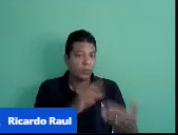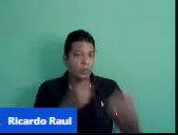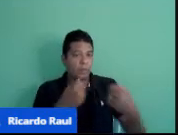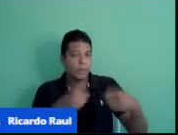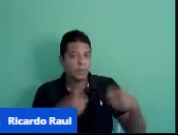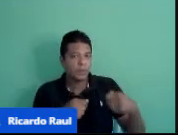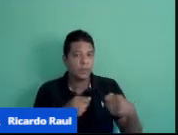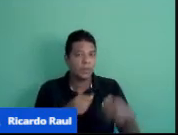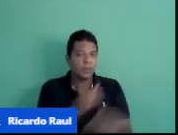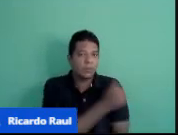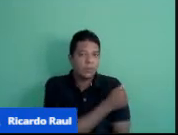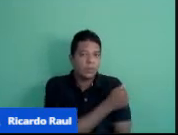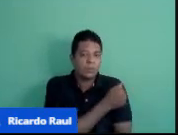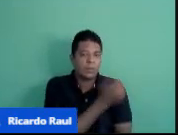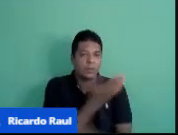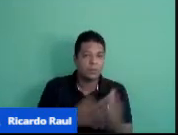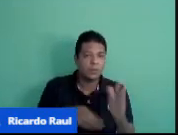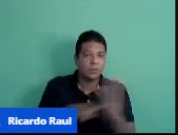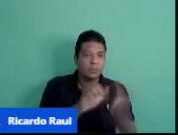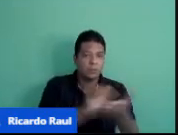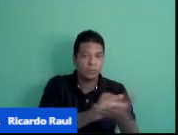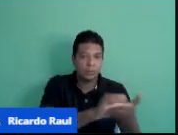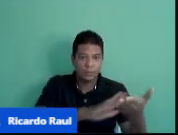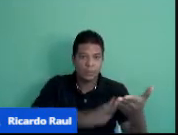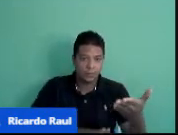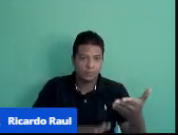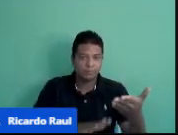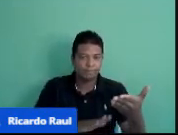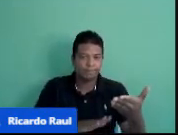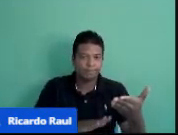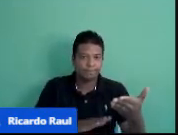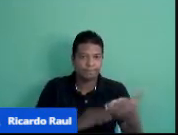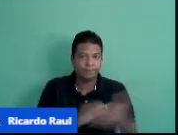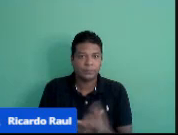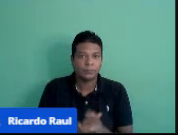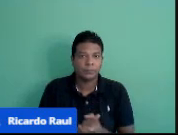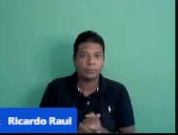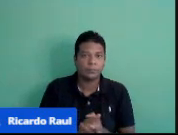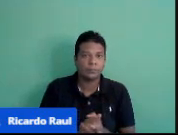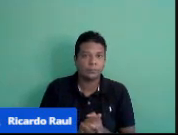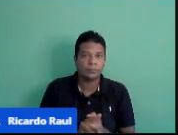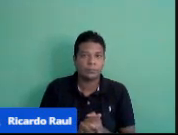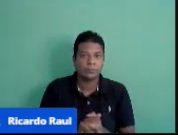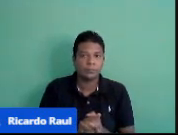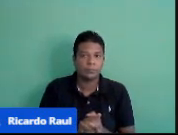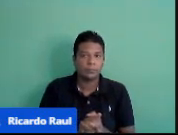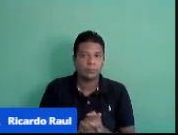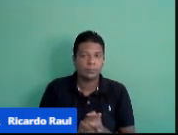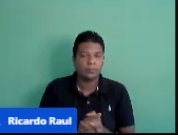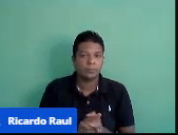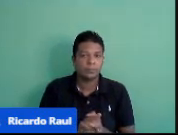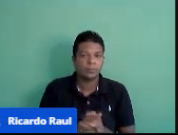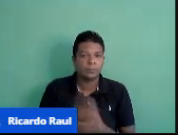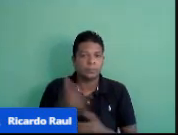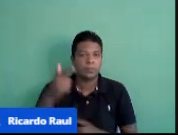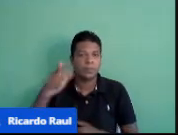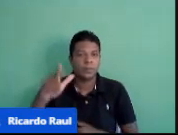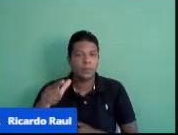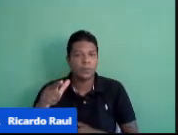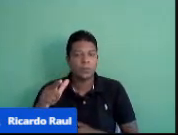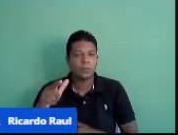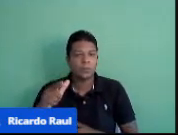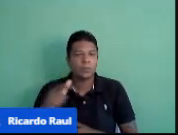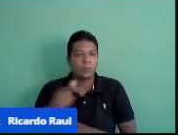saber para chegar naquele exercício, né? Como ele falou da potência, que vai aparecer também em outros anos, como os